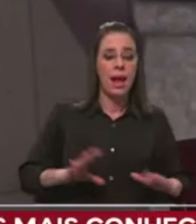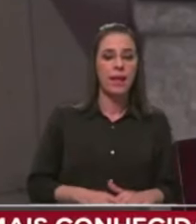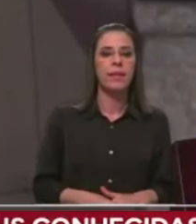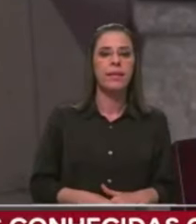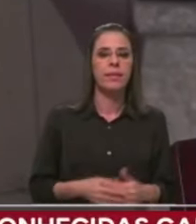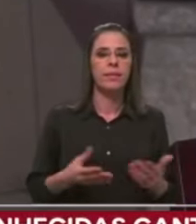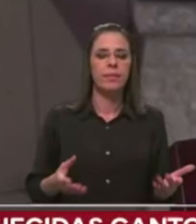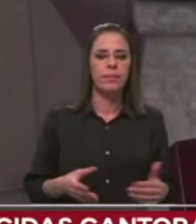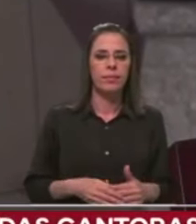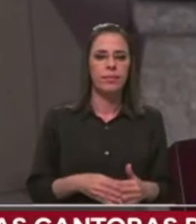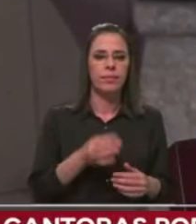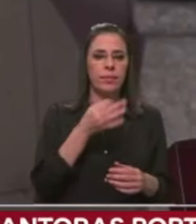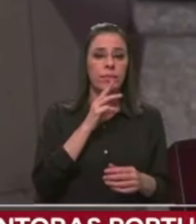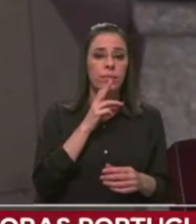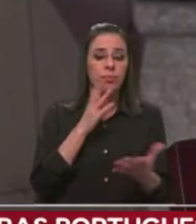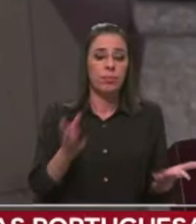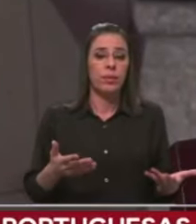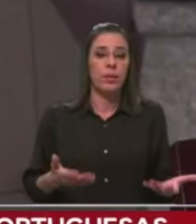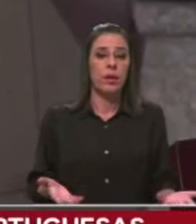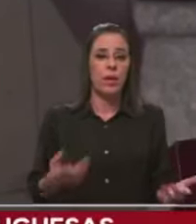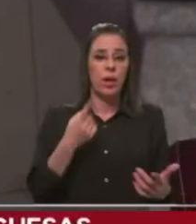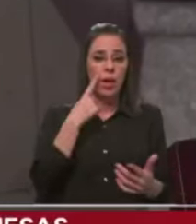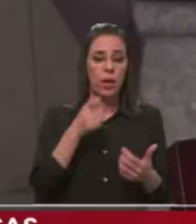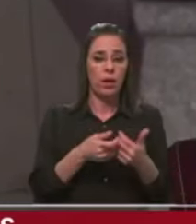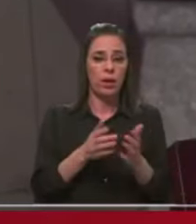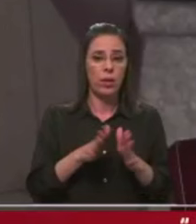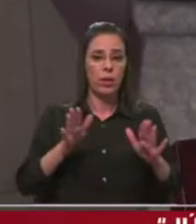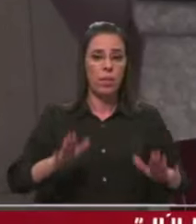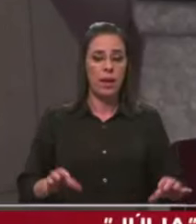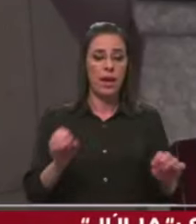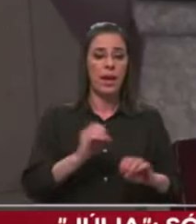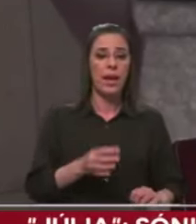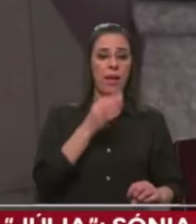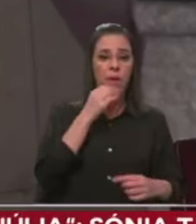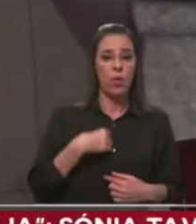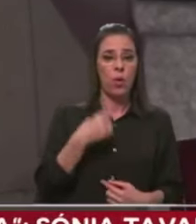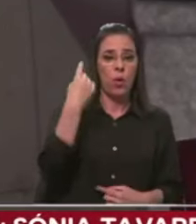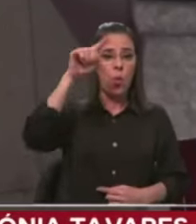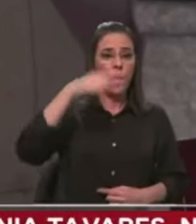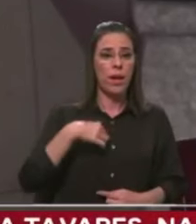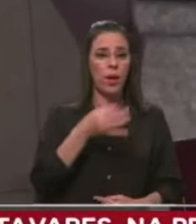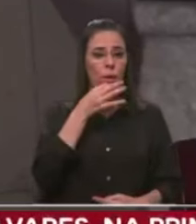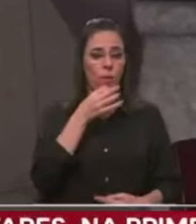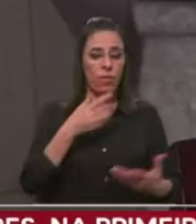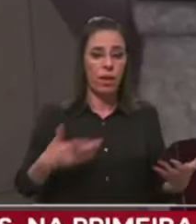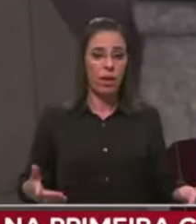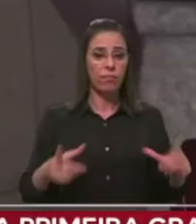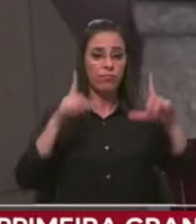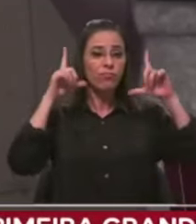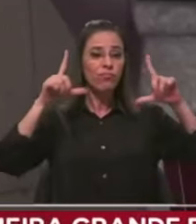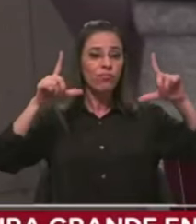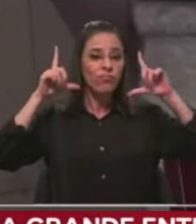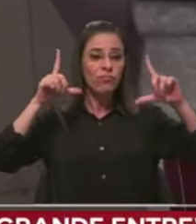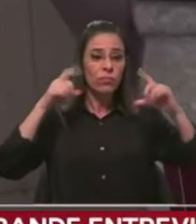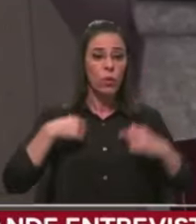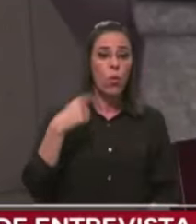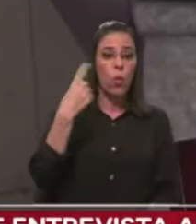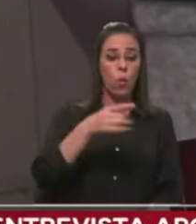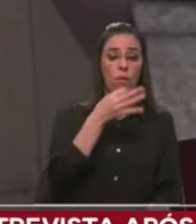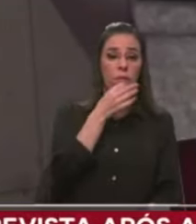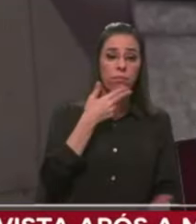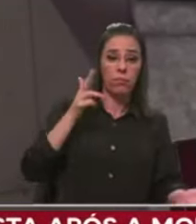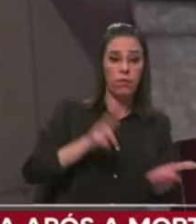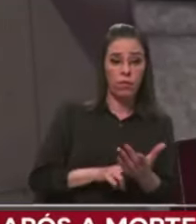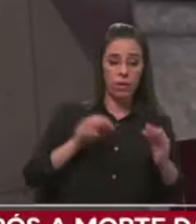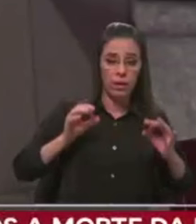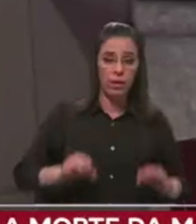a a comentar tanto que agora vê-se que está parado mas ninguém fala Era só a única que dava Sampa Car que falava a